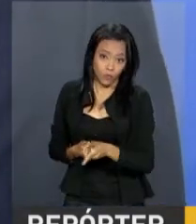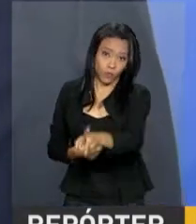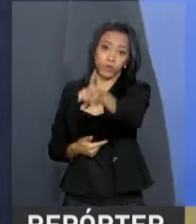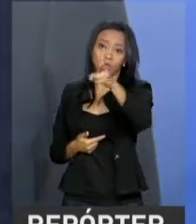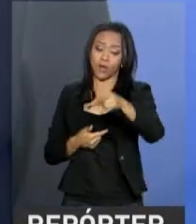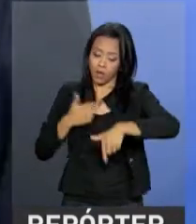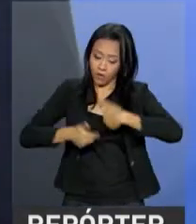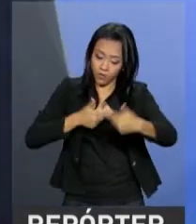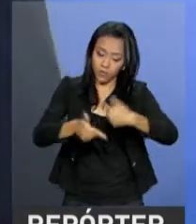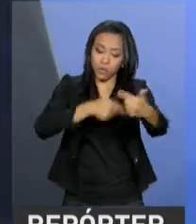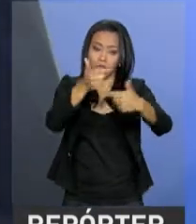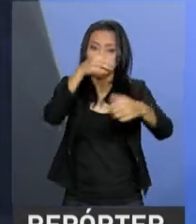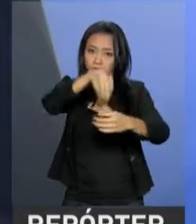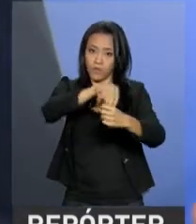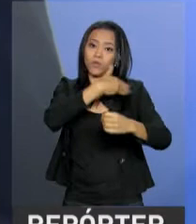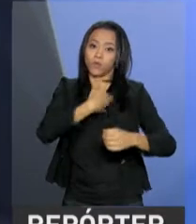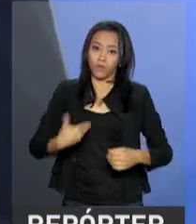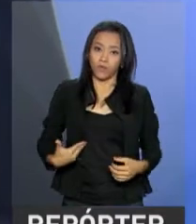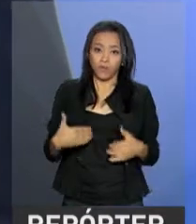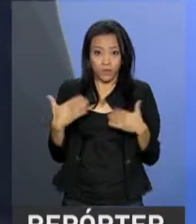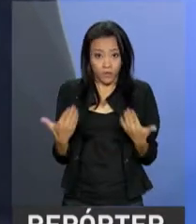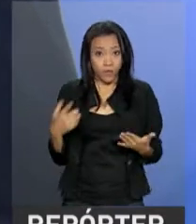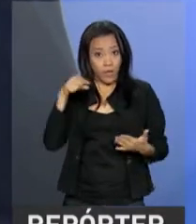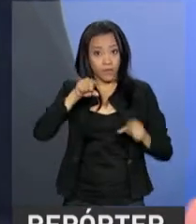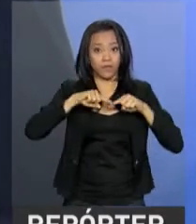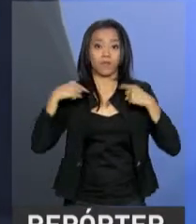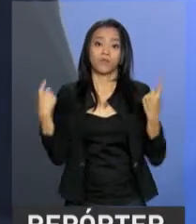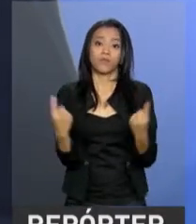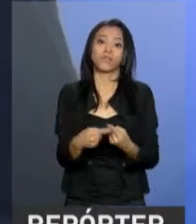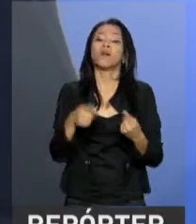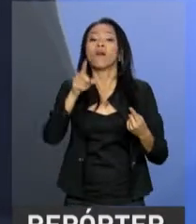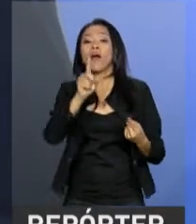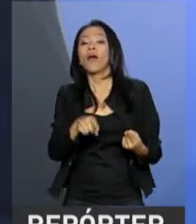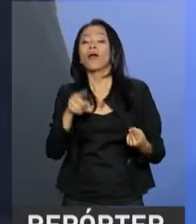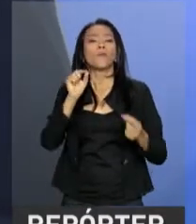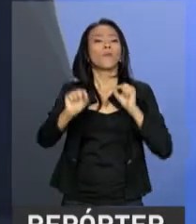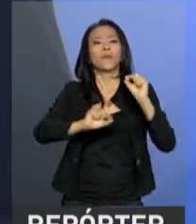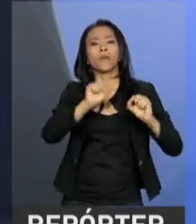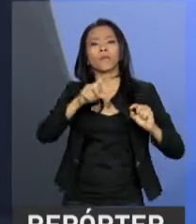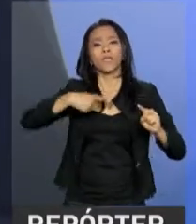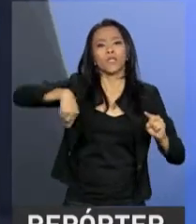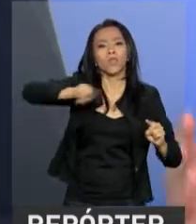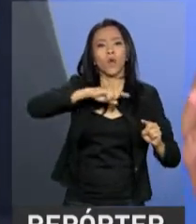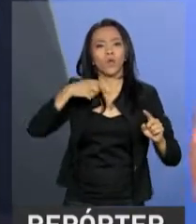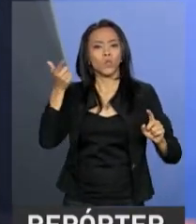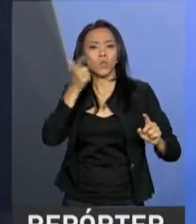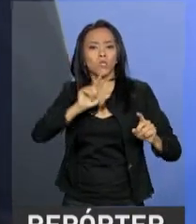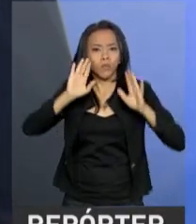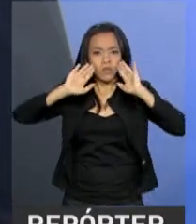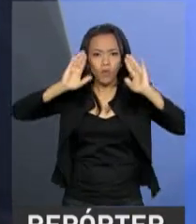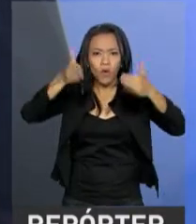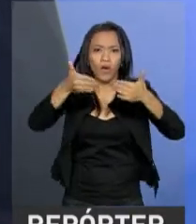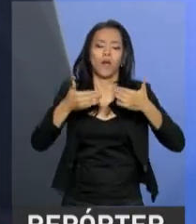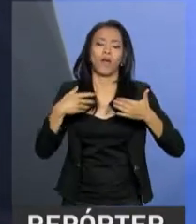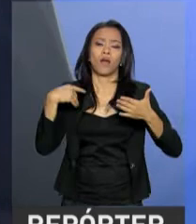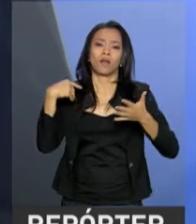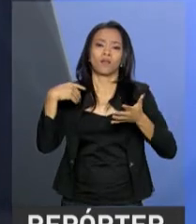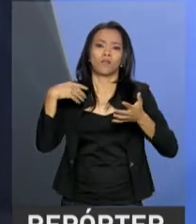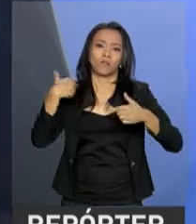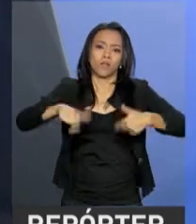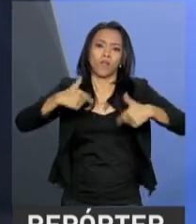das ações de governo então é uma reunião também para que a gente possa dar foco é concentrar as ações